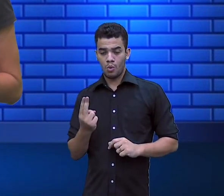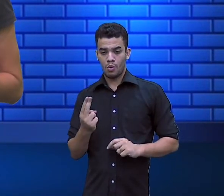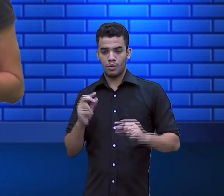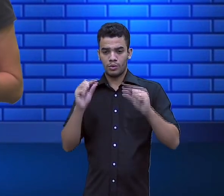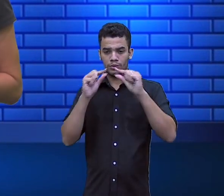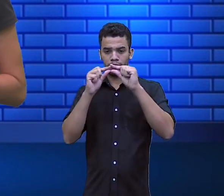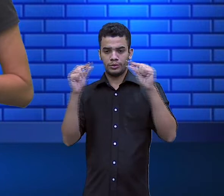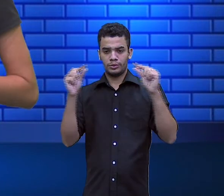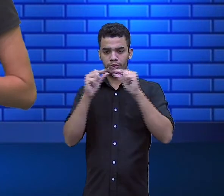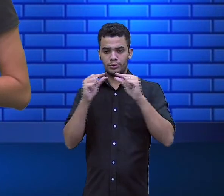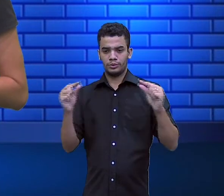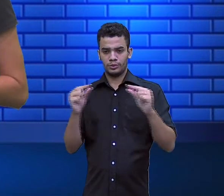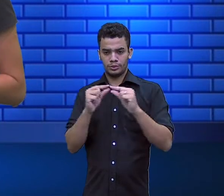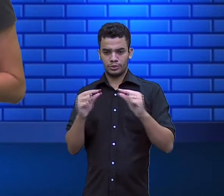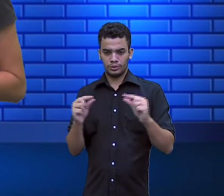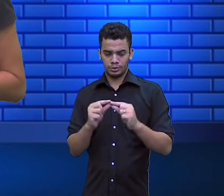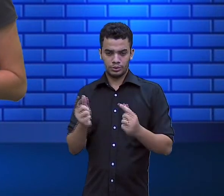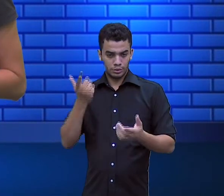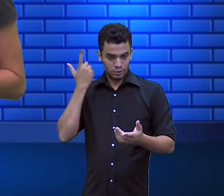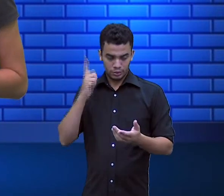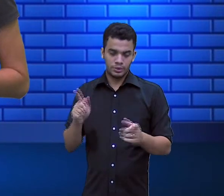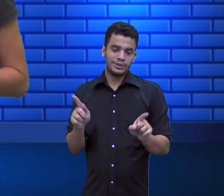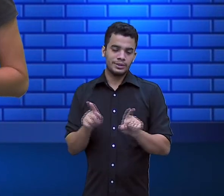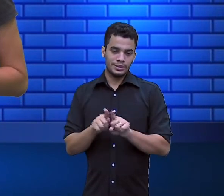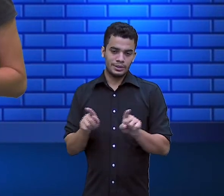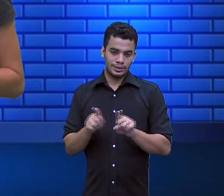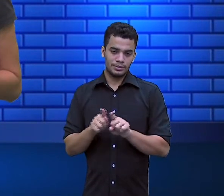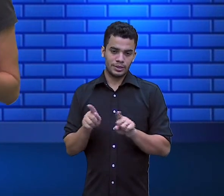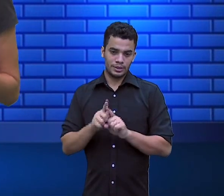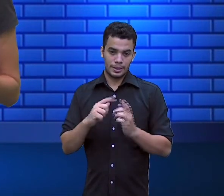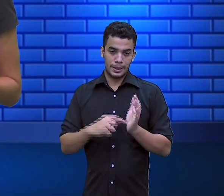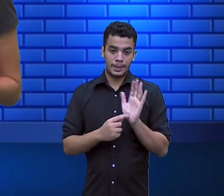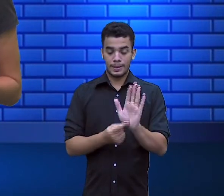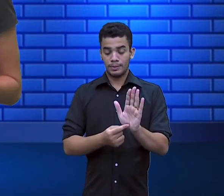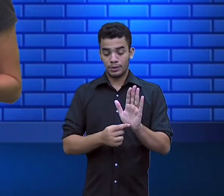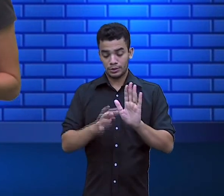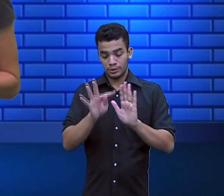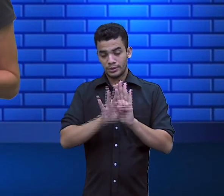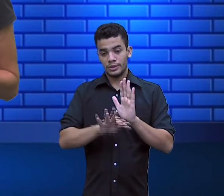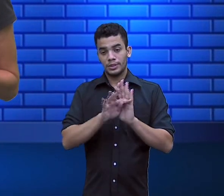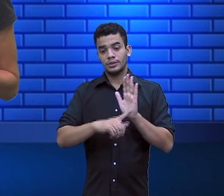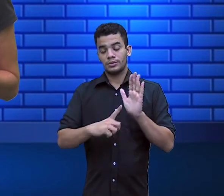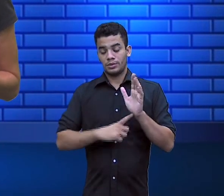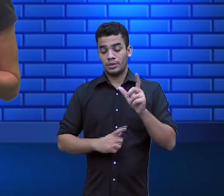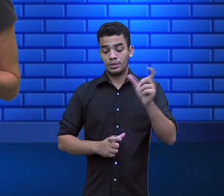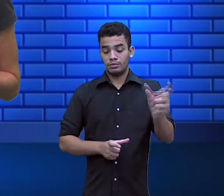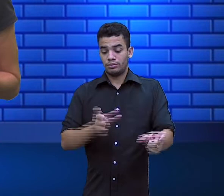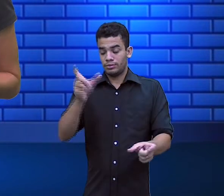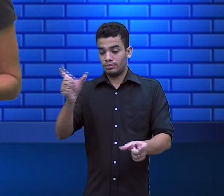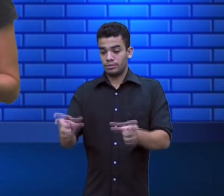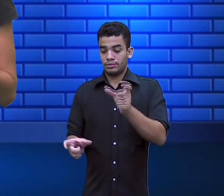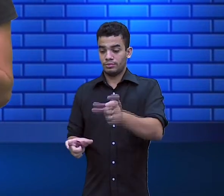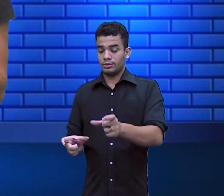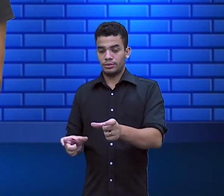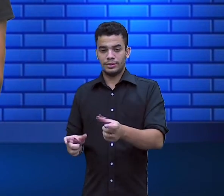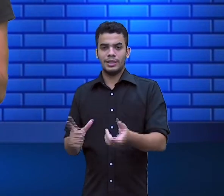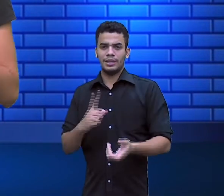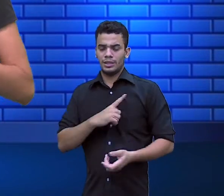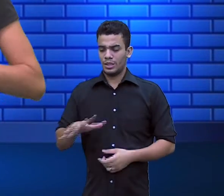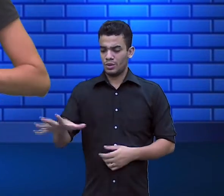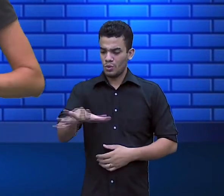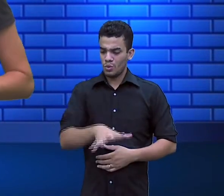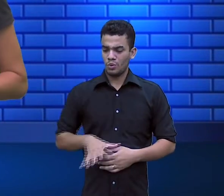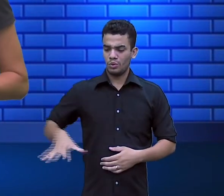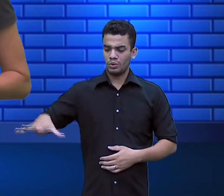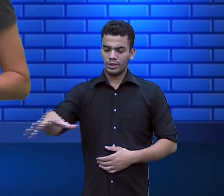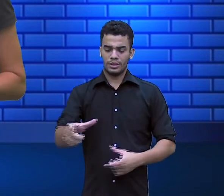referência às personagens e o tempo e o espaço relacionam-se ao